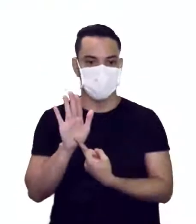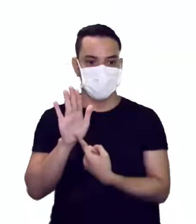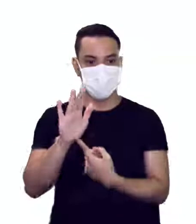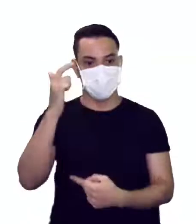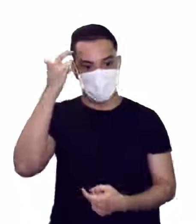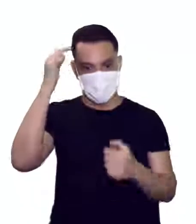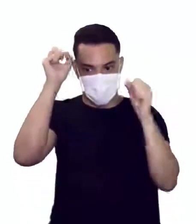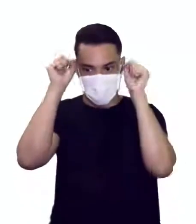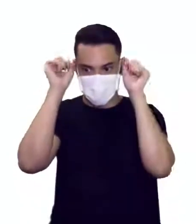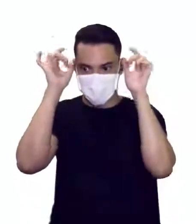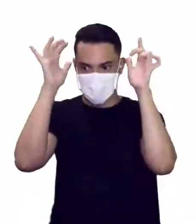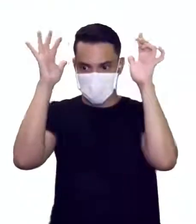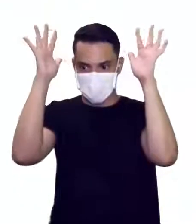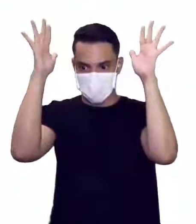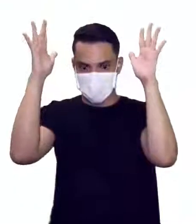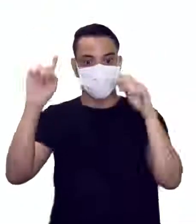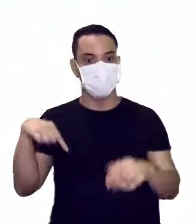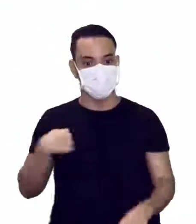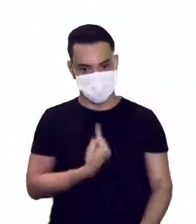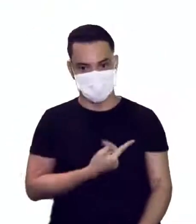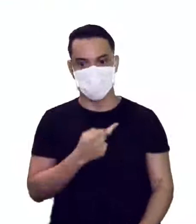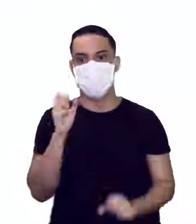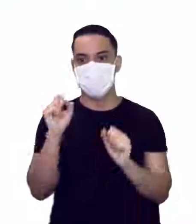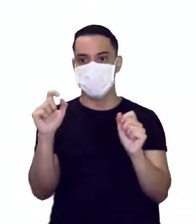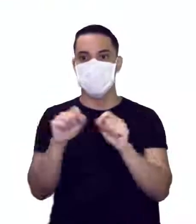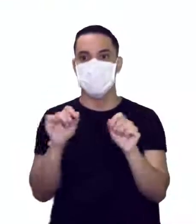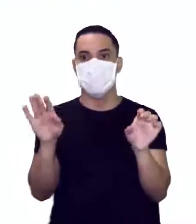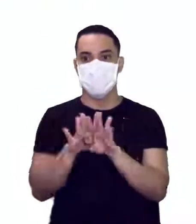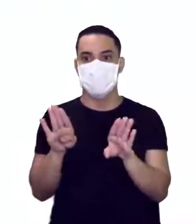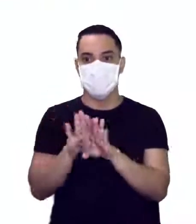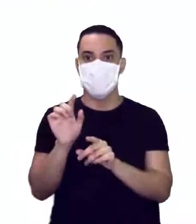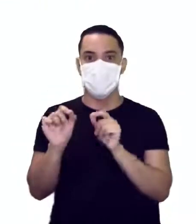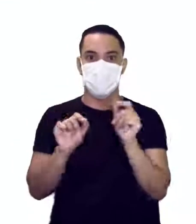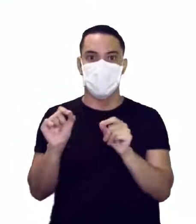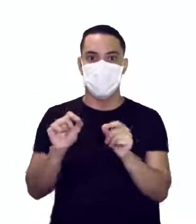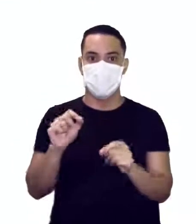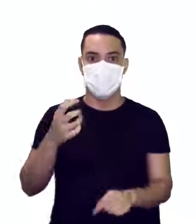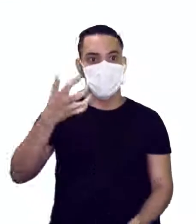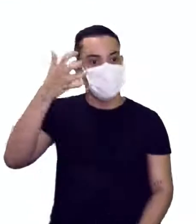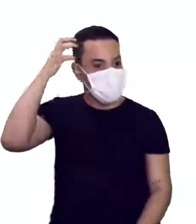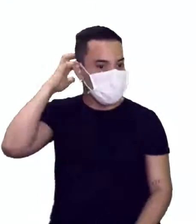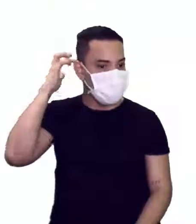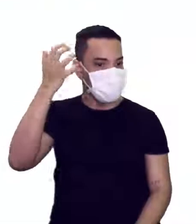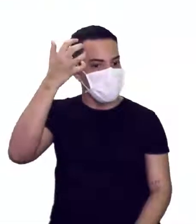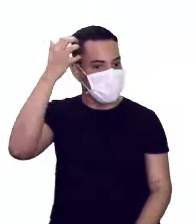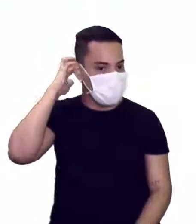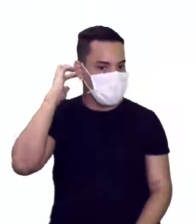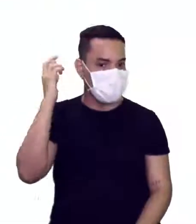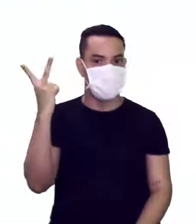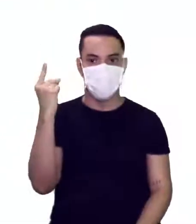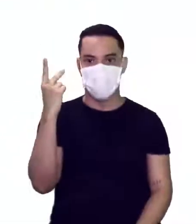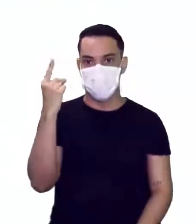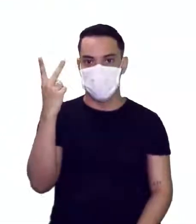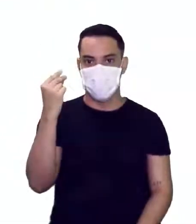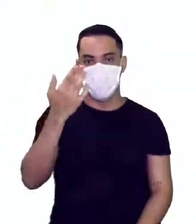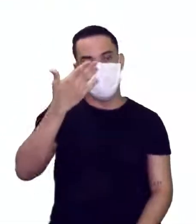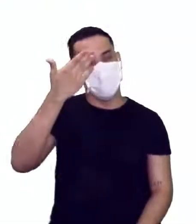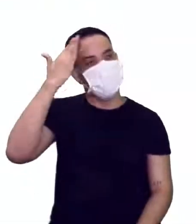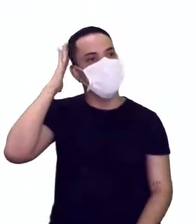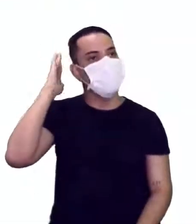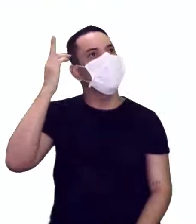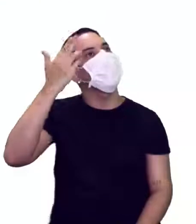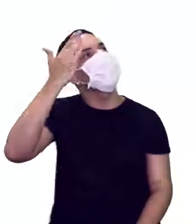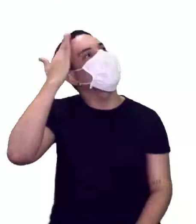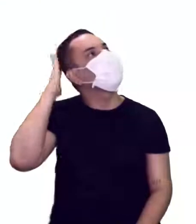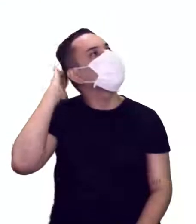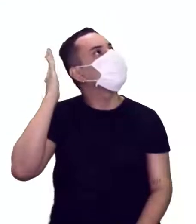está arrepiado. A gente pode fazer isso também com um pente de plástico, né, pessoal? Pente de plástico, você atrita no cabelo e seu cabelo